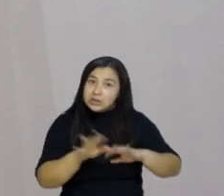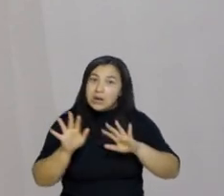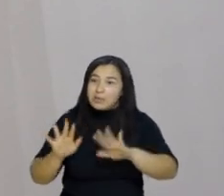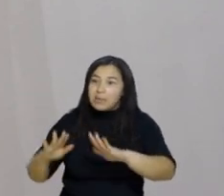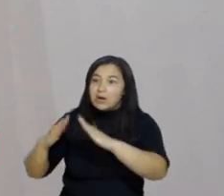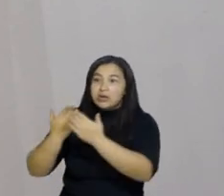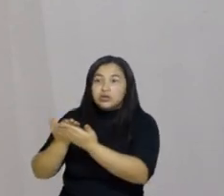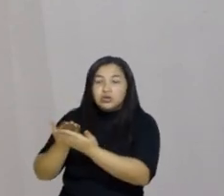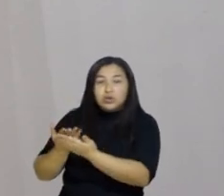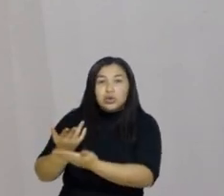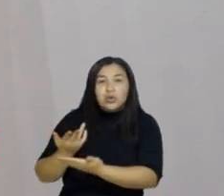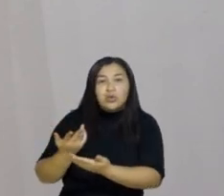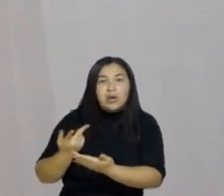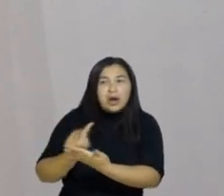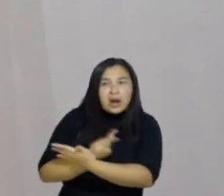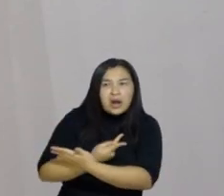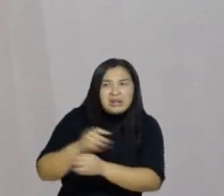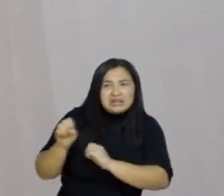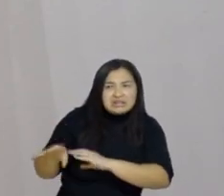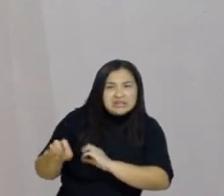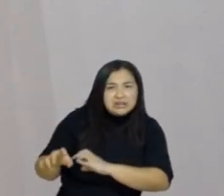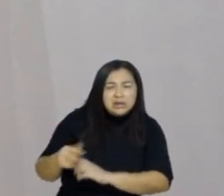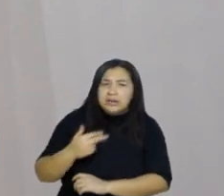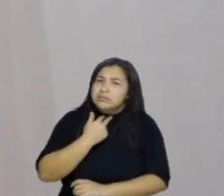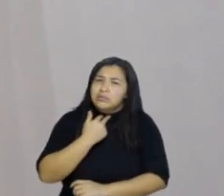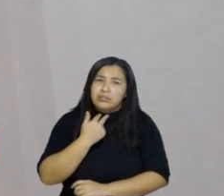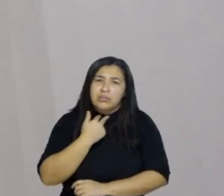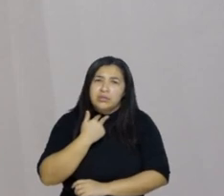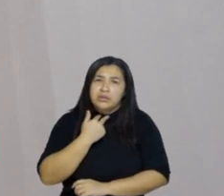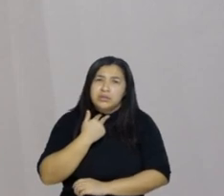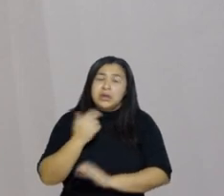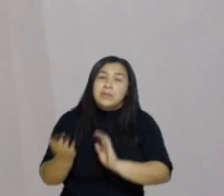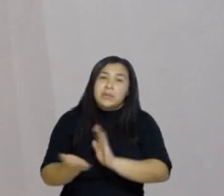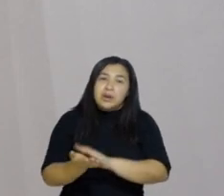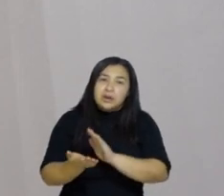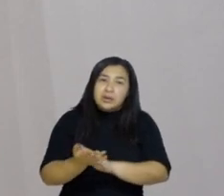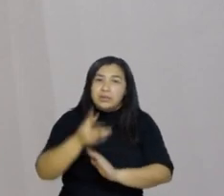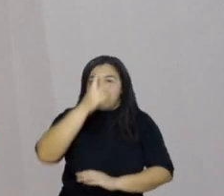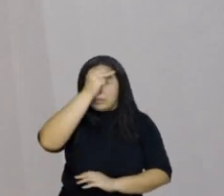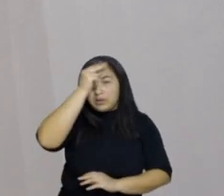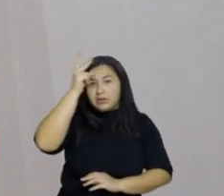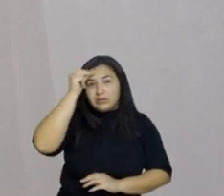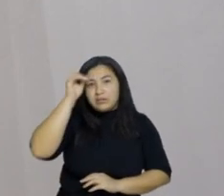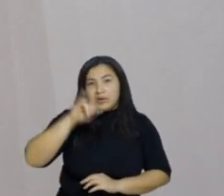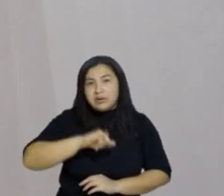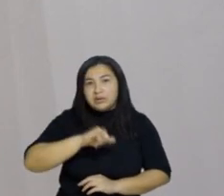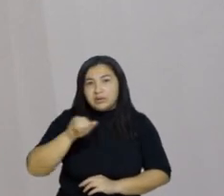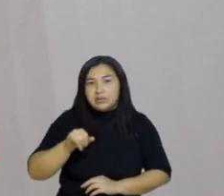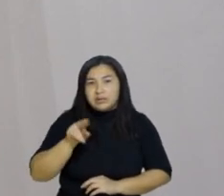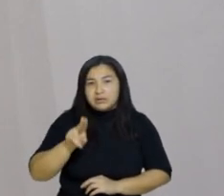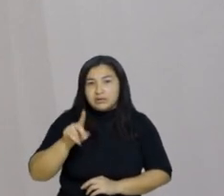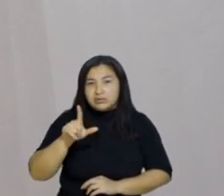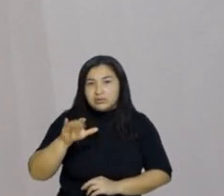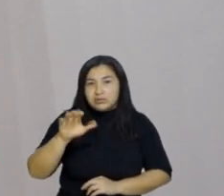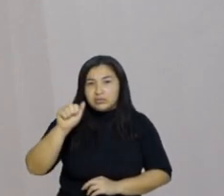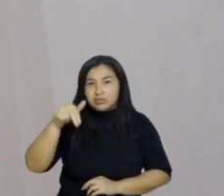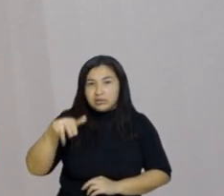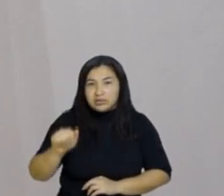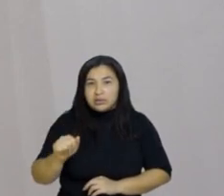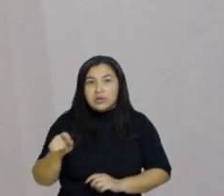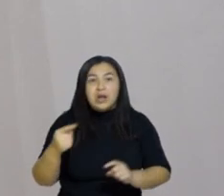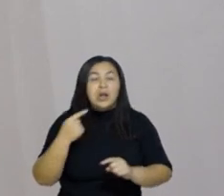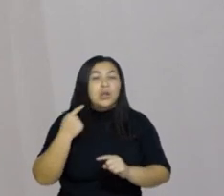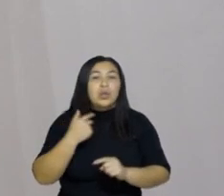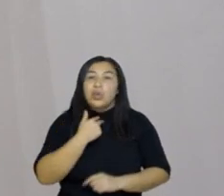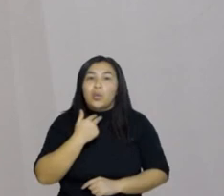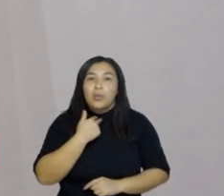alguma e eu quero parabenizar a prefeita Juliana por esta atitude que ela tomou. Não tem que estar em biblioteca, não tem